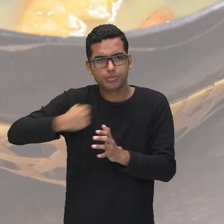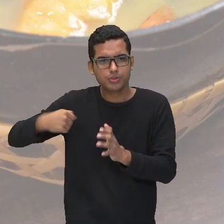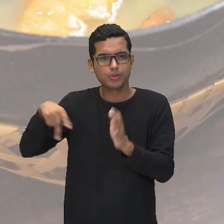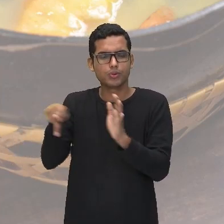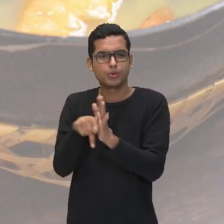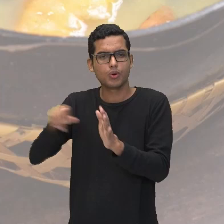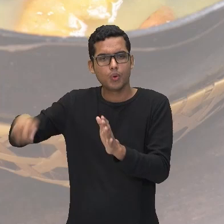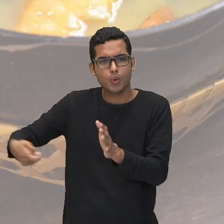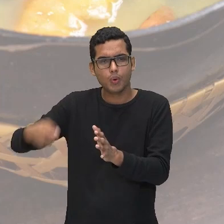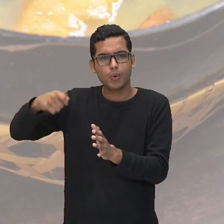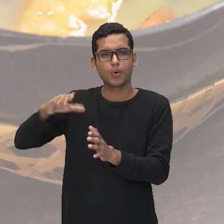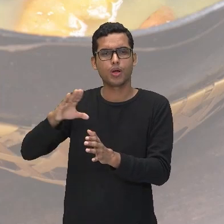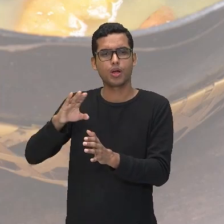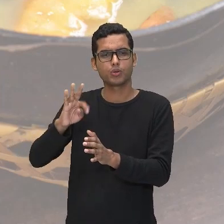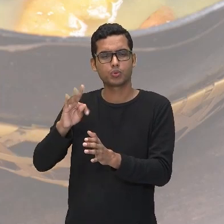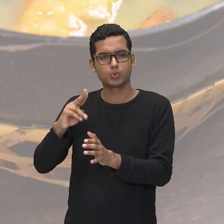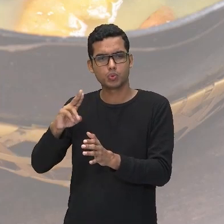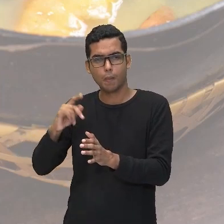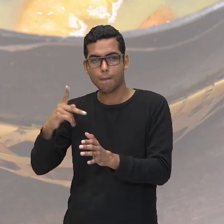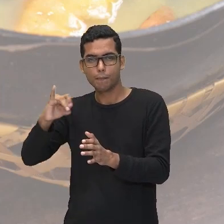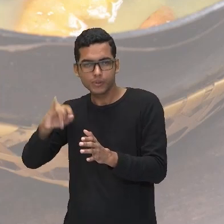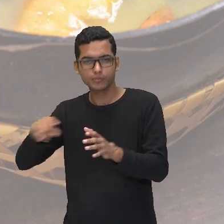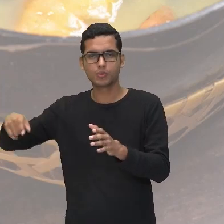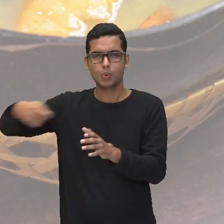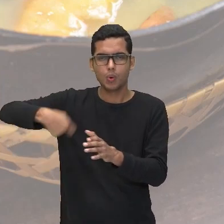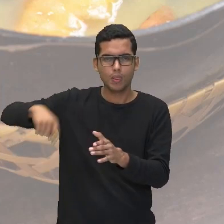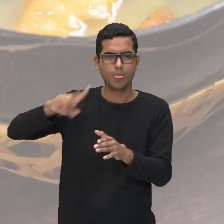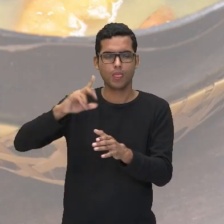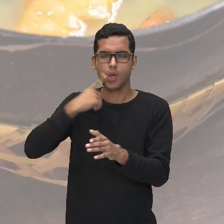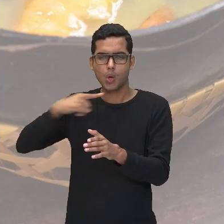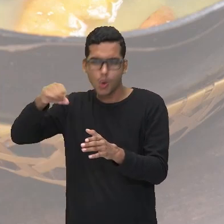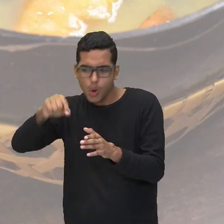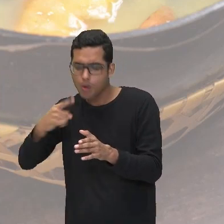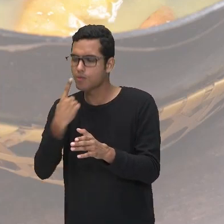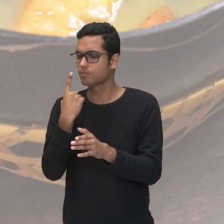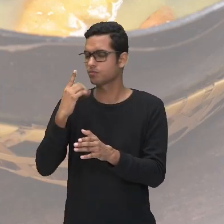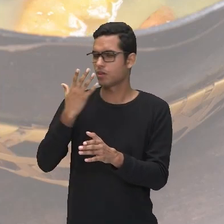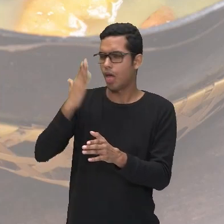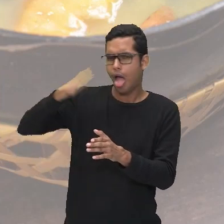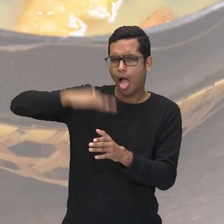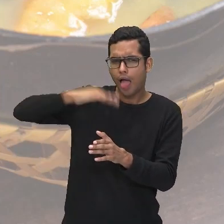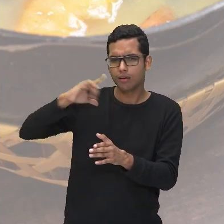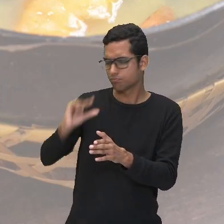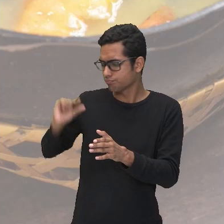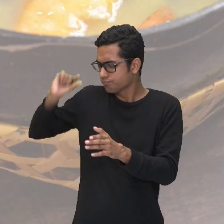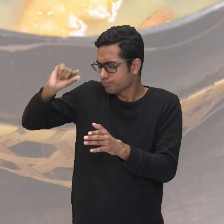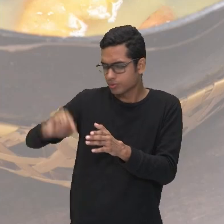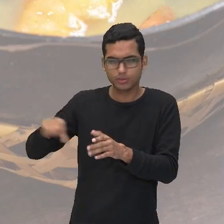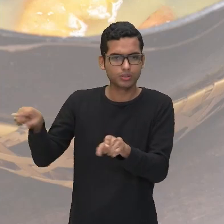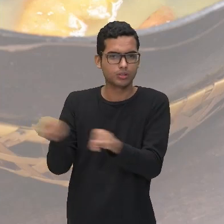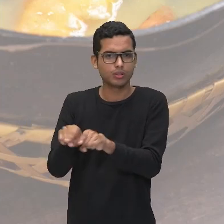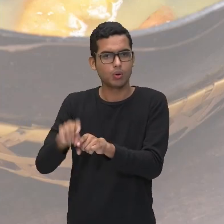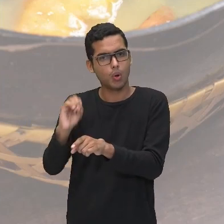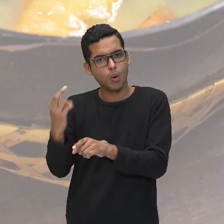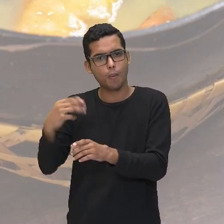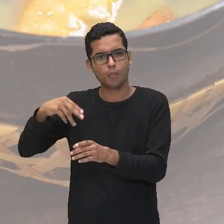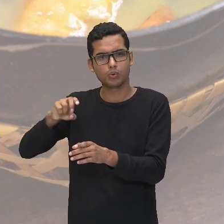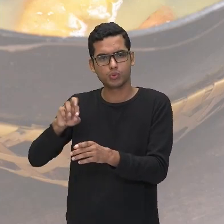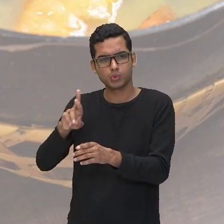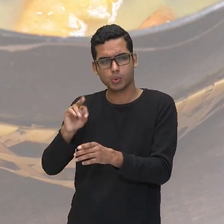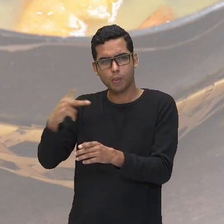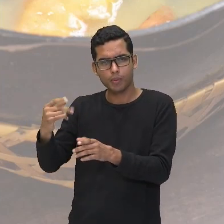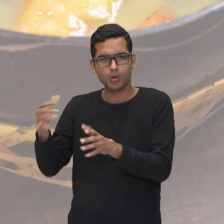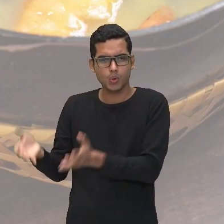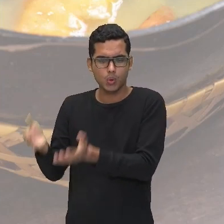Depois tempere a seu gosto. Um pouco de sal, pimenta malagueta ou murupi. Quem beber mais de